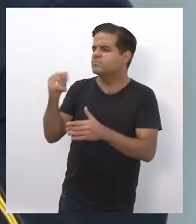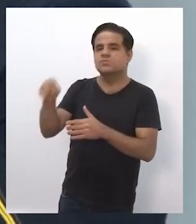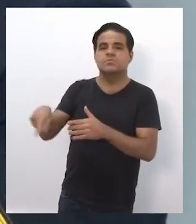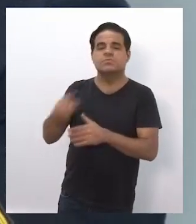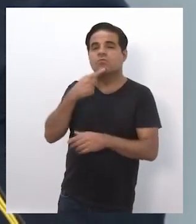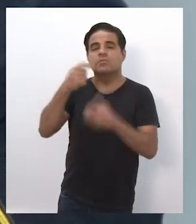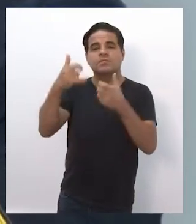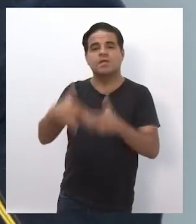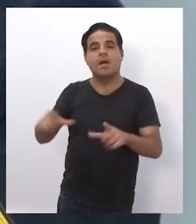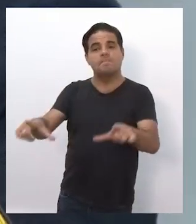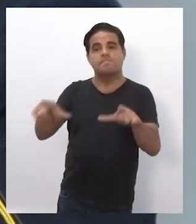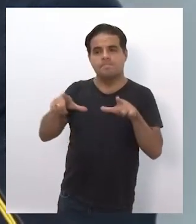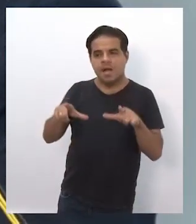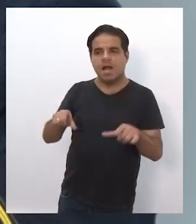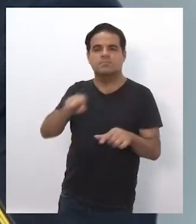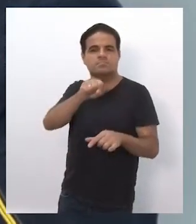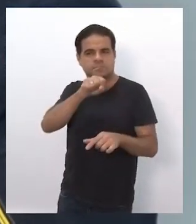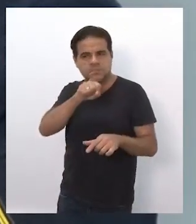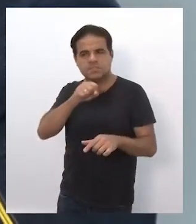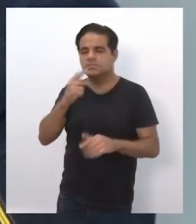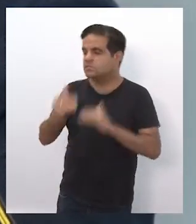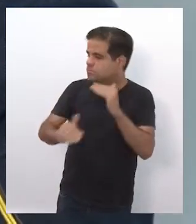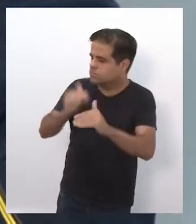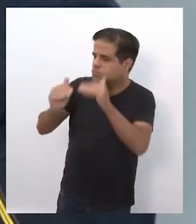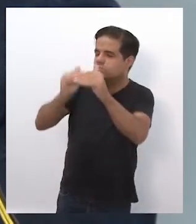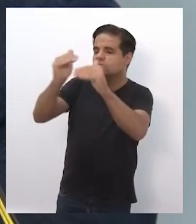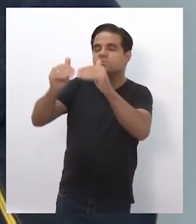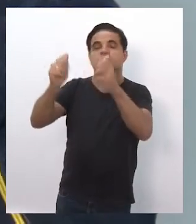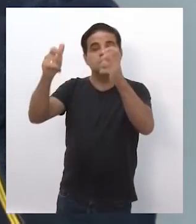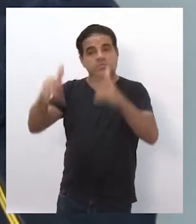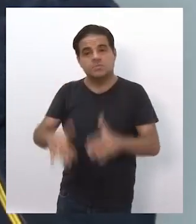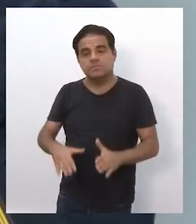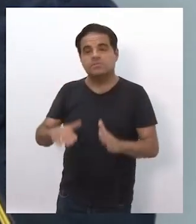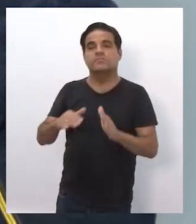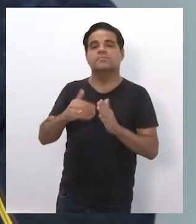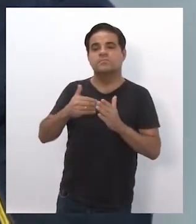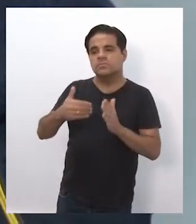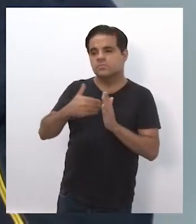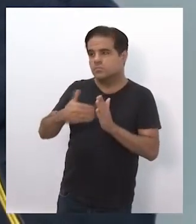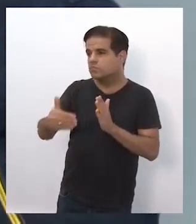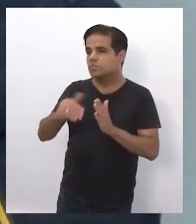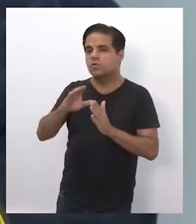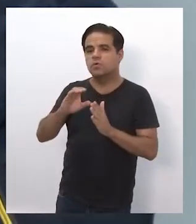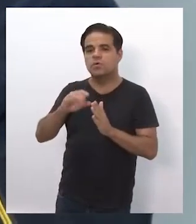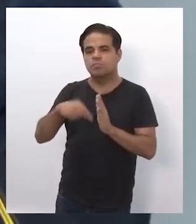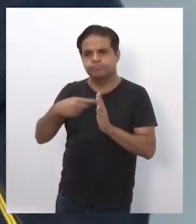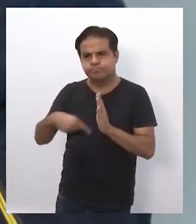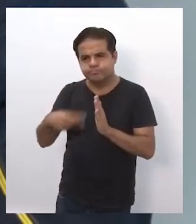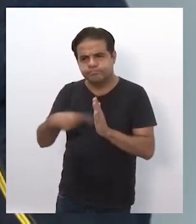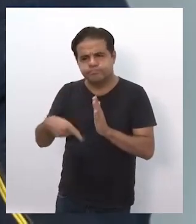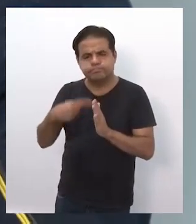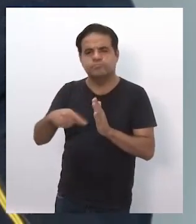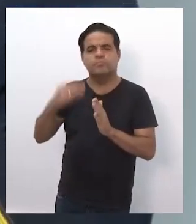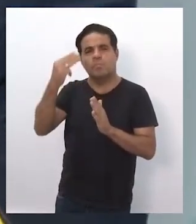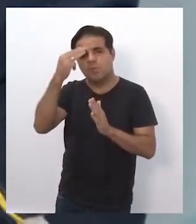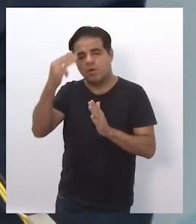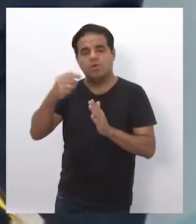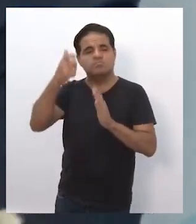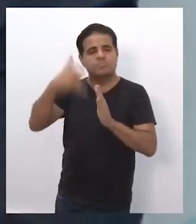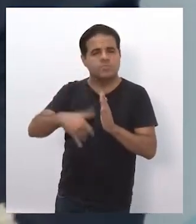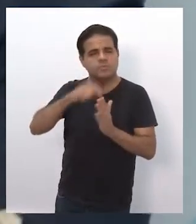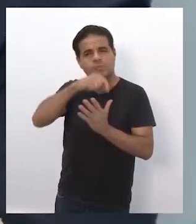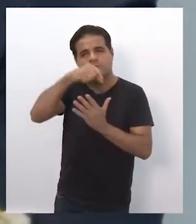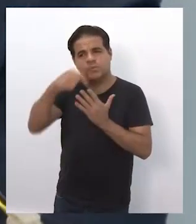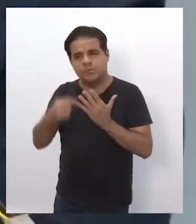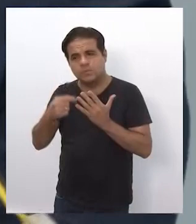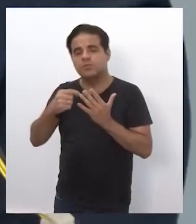falou da placa-mãe, a gente falou do processador, a gente falou do dissipador de calor, do cooler, a gente falou do HD, falamos da memória, e